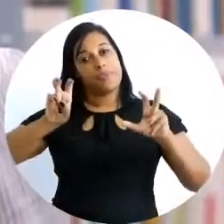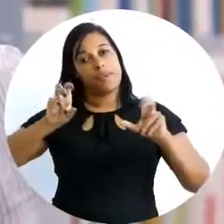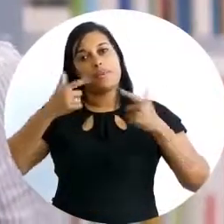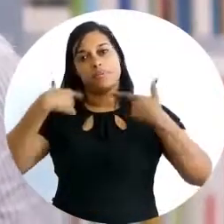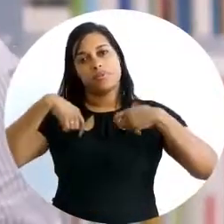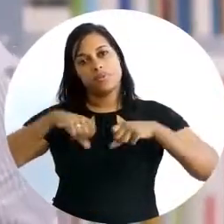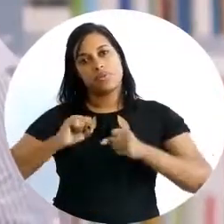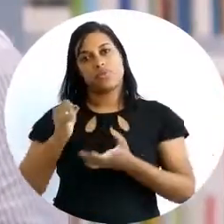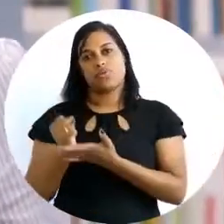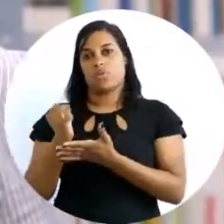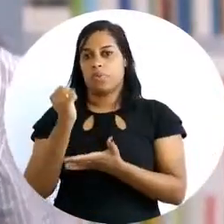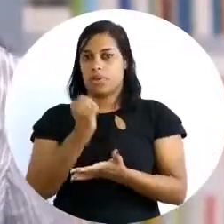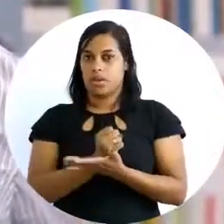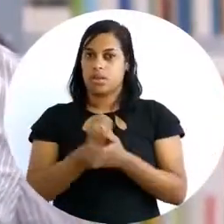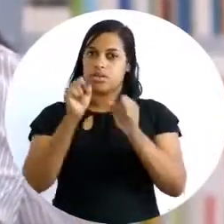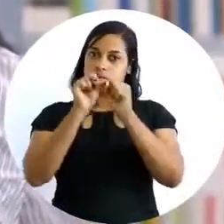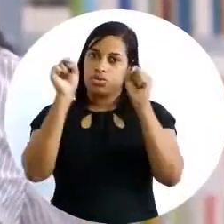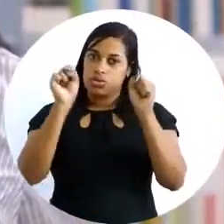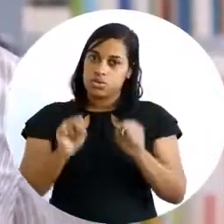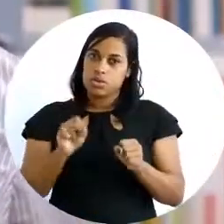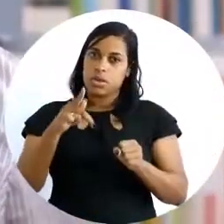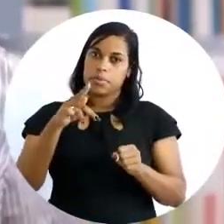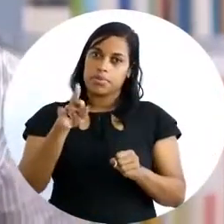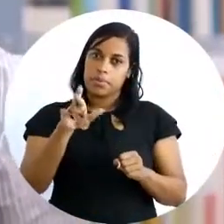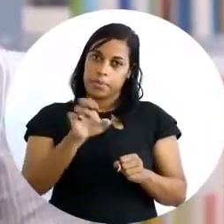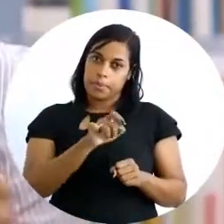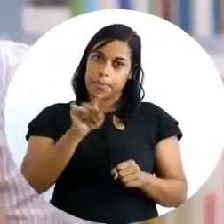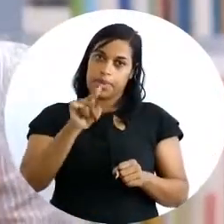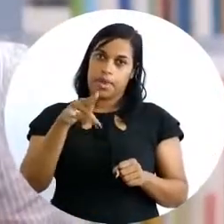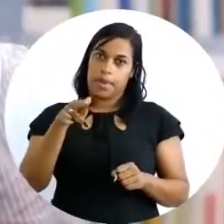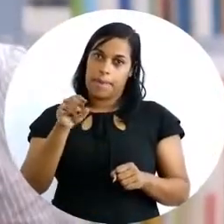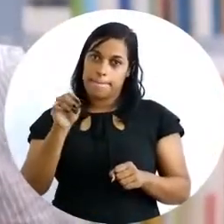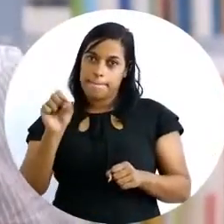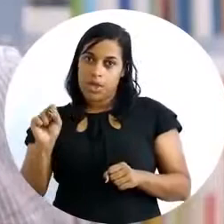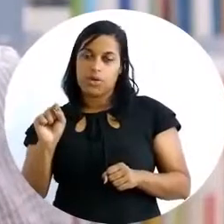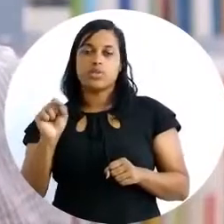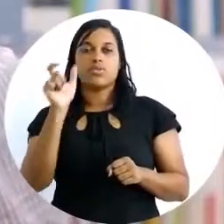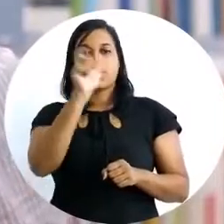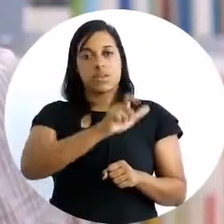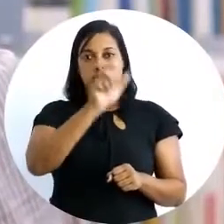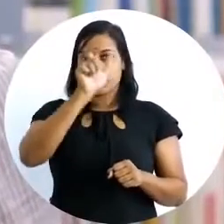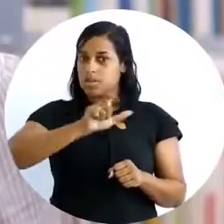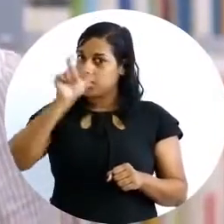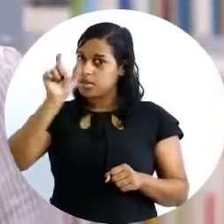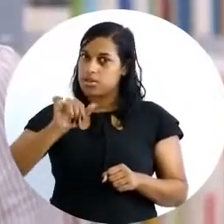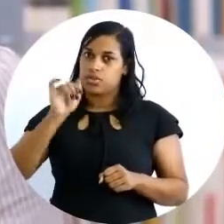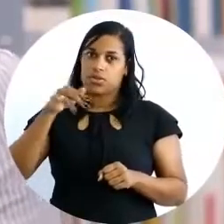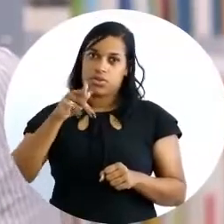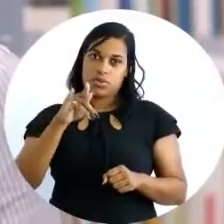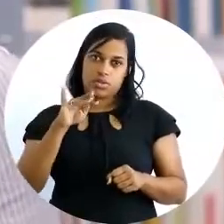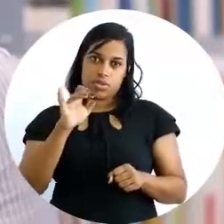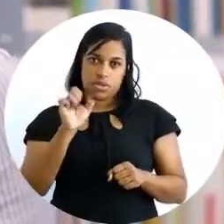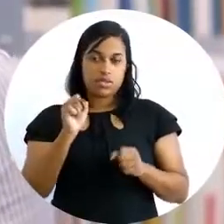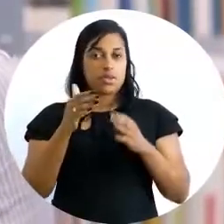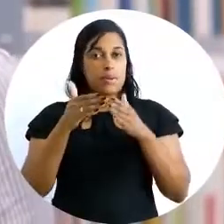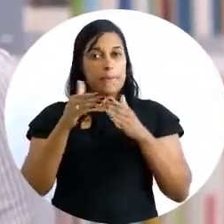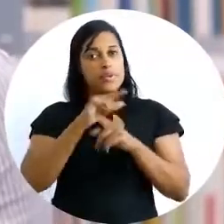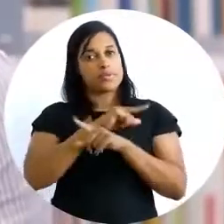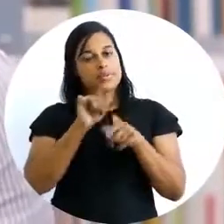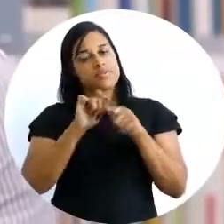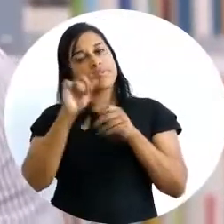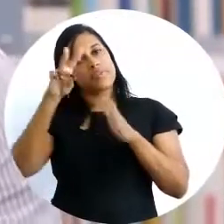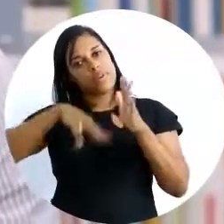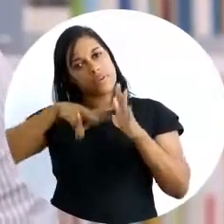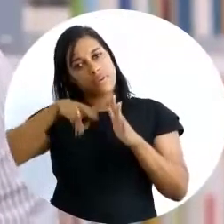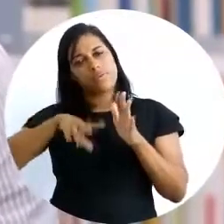linguagem documentárias, sistemas pré- e pós-coordenados, vimos características dos índices, e aí eu peço que você faça a